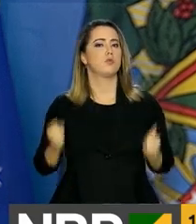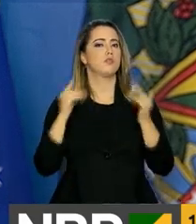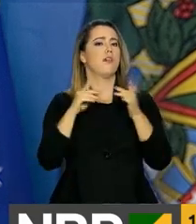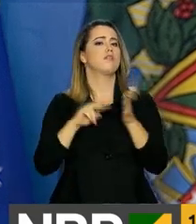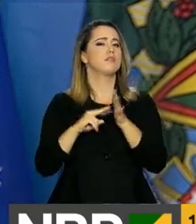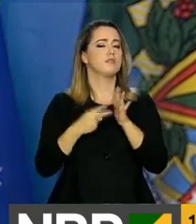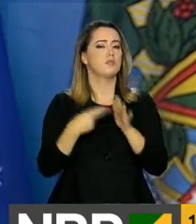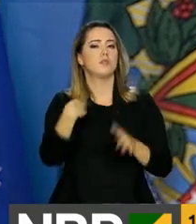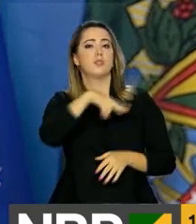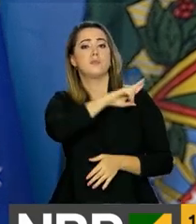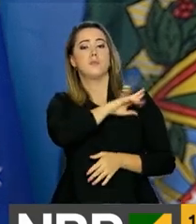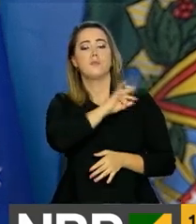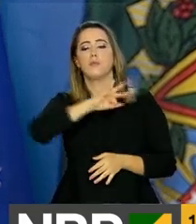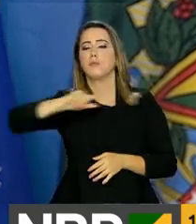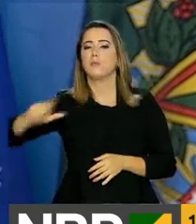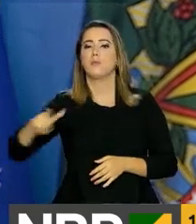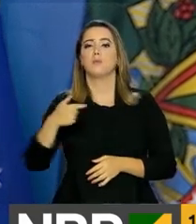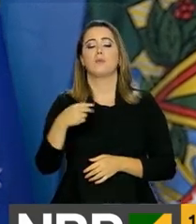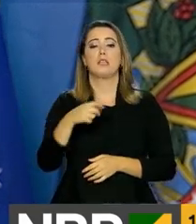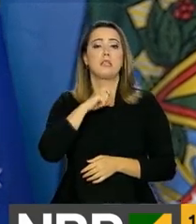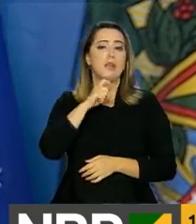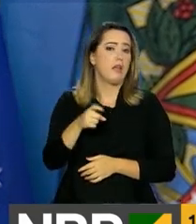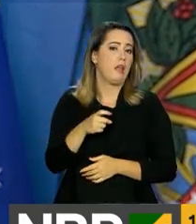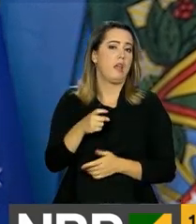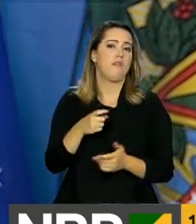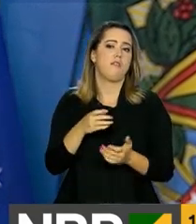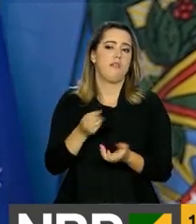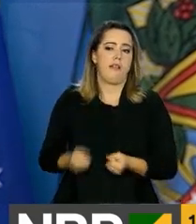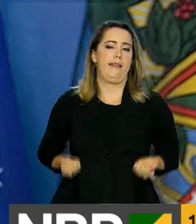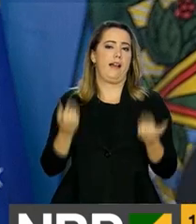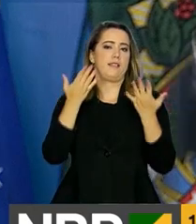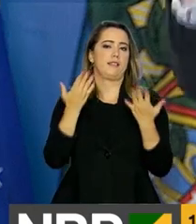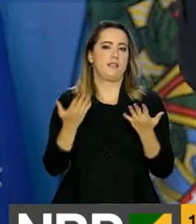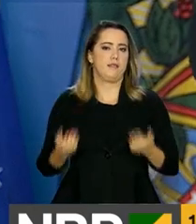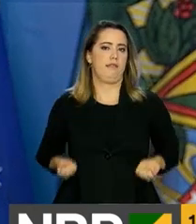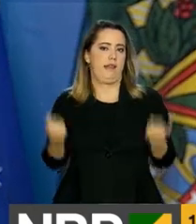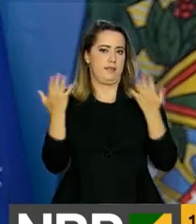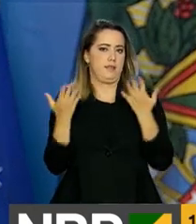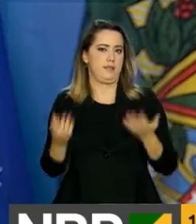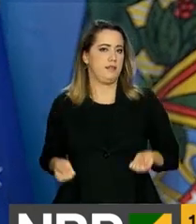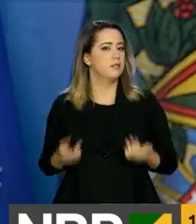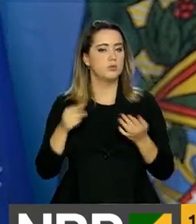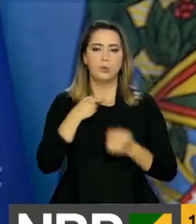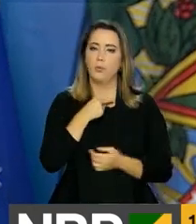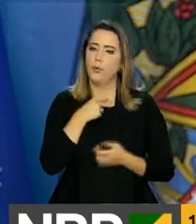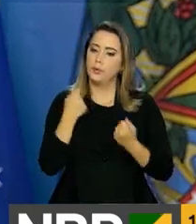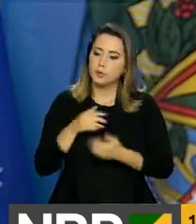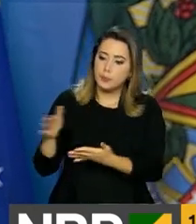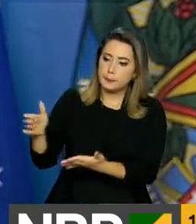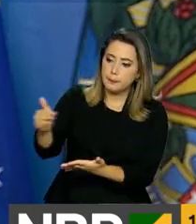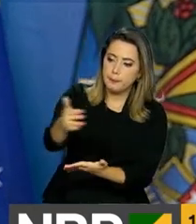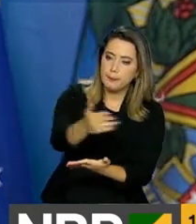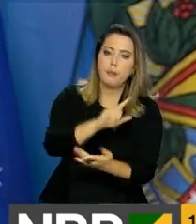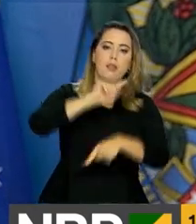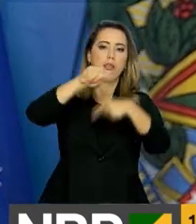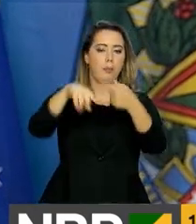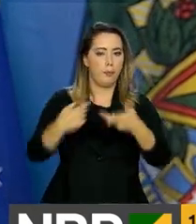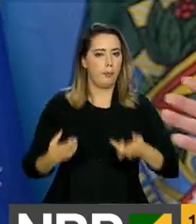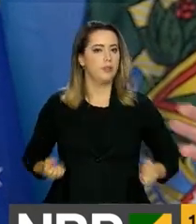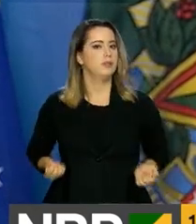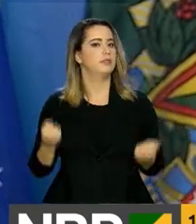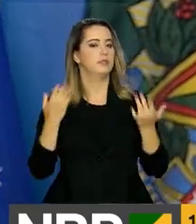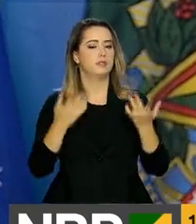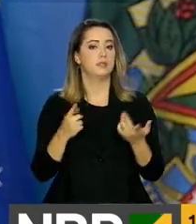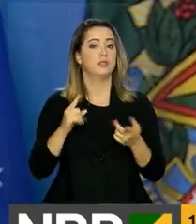fiscal ninguém vai gastar mais do que aquilo que arrecada esta é a regra que vai vigorar no mínimo daqui a dez anos vai